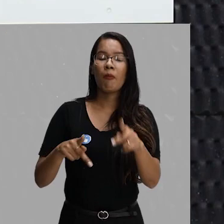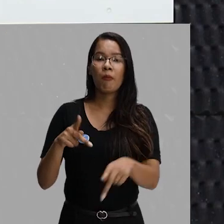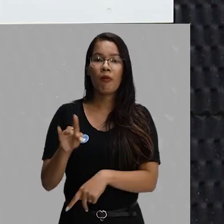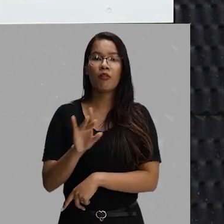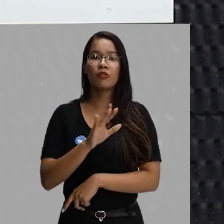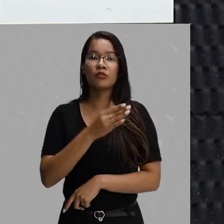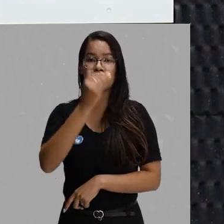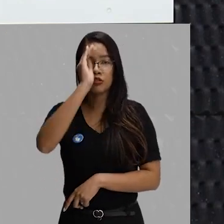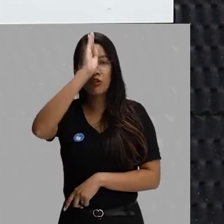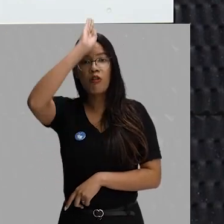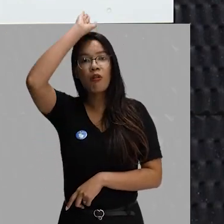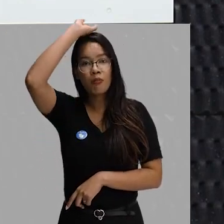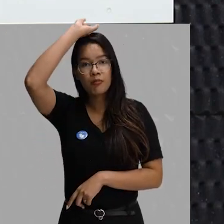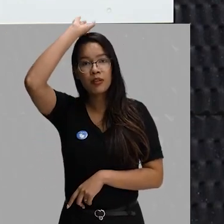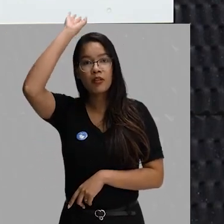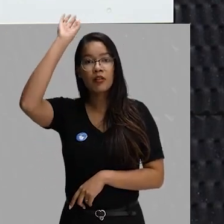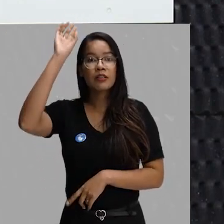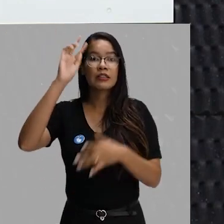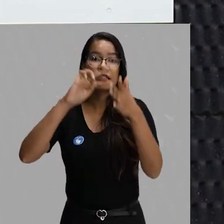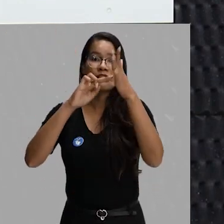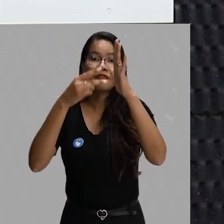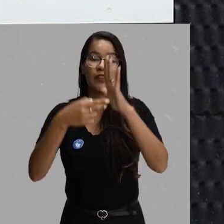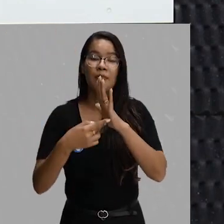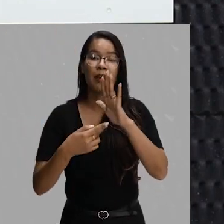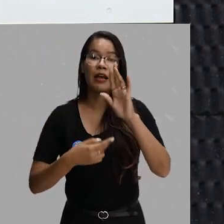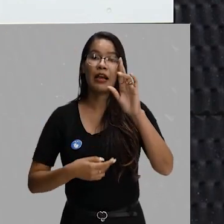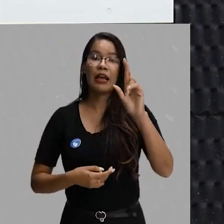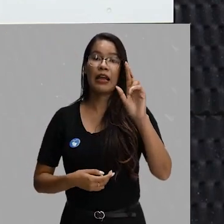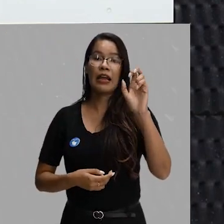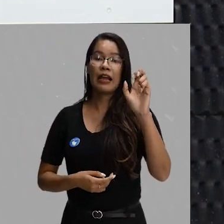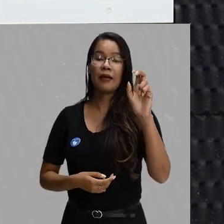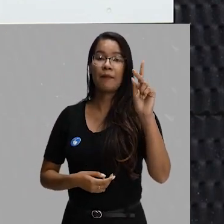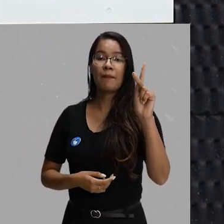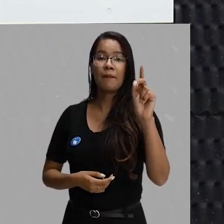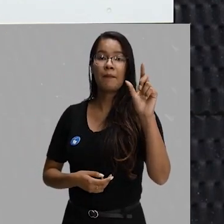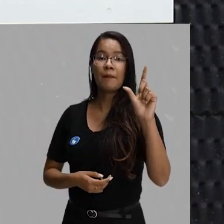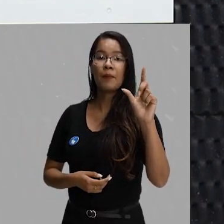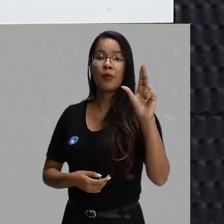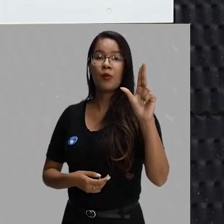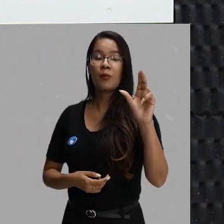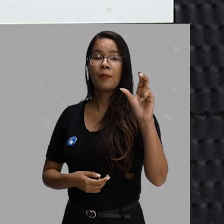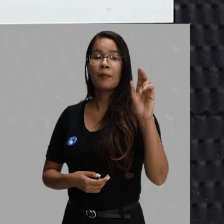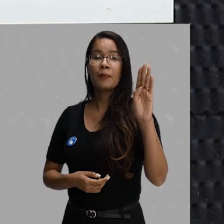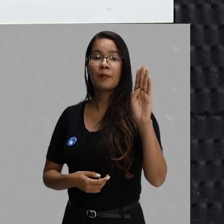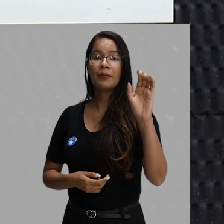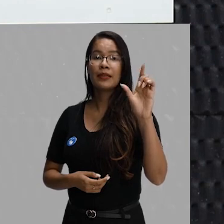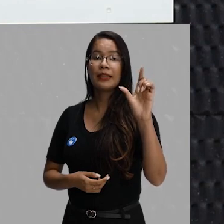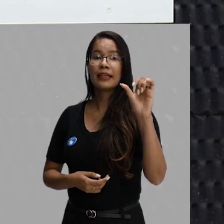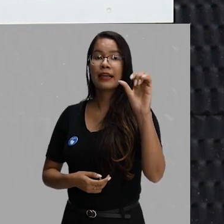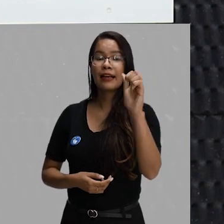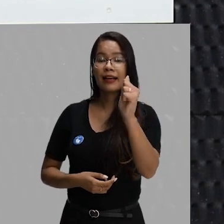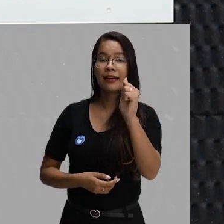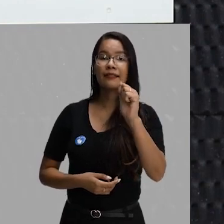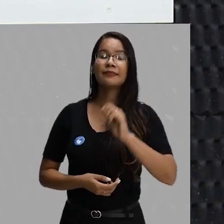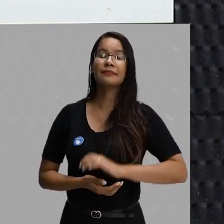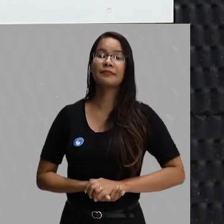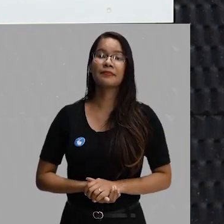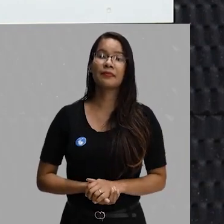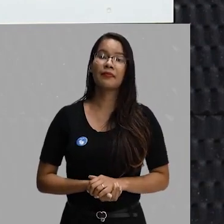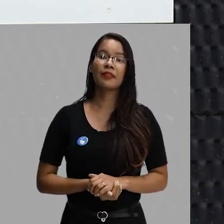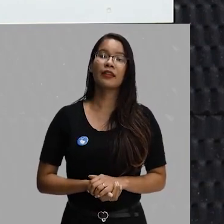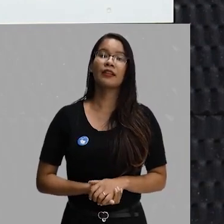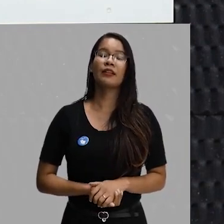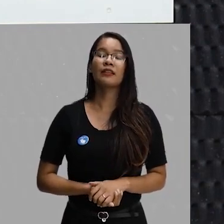uma res pública, como se fala em latim. Res publica, Em outras palavras,